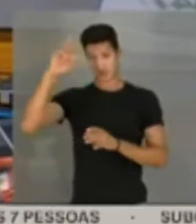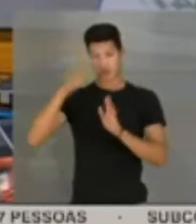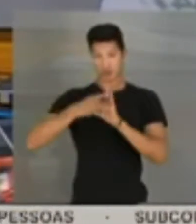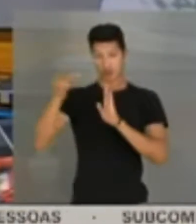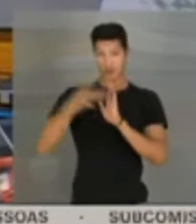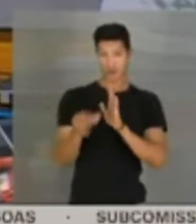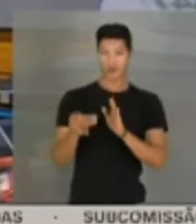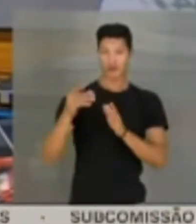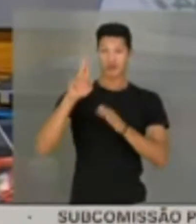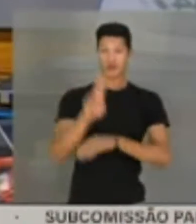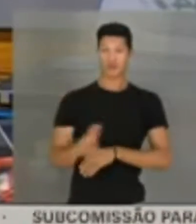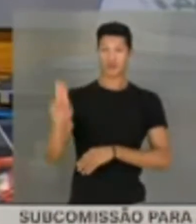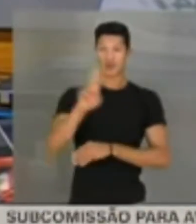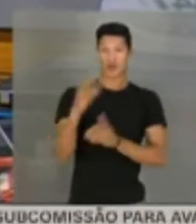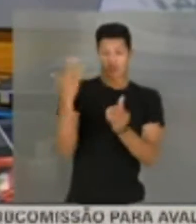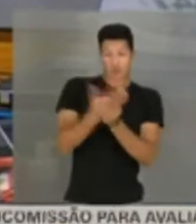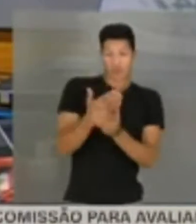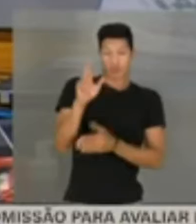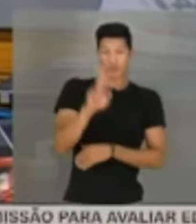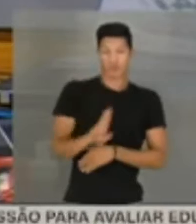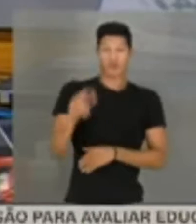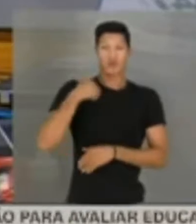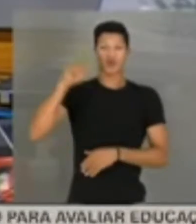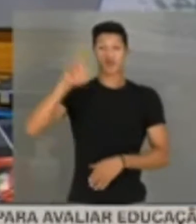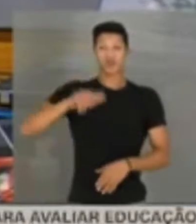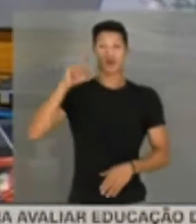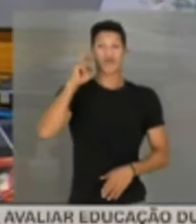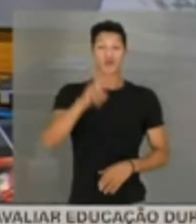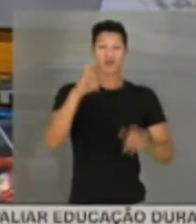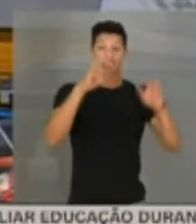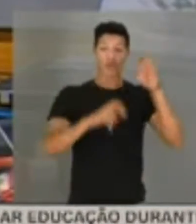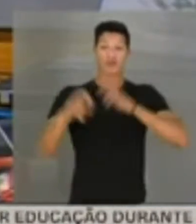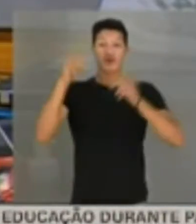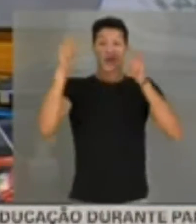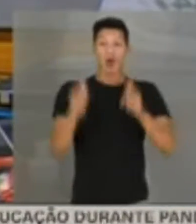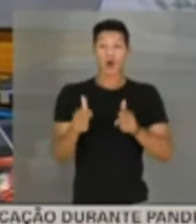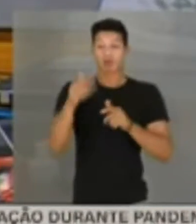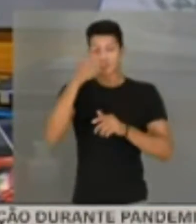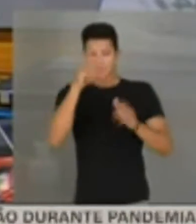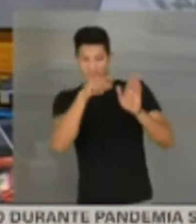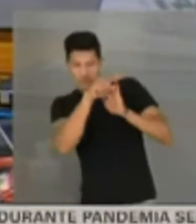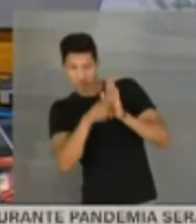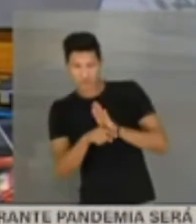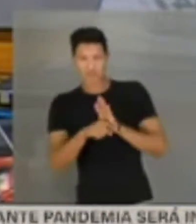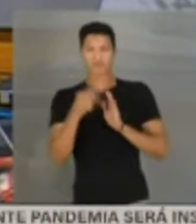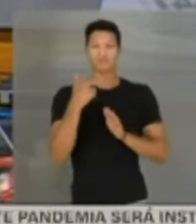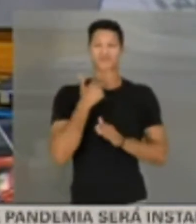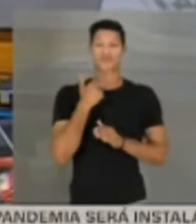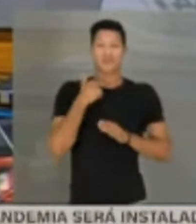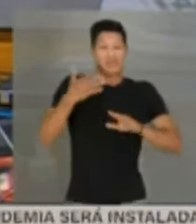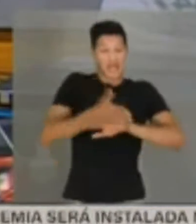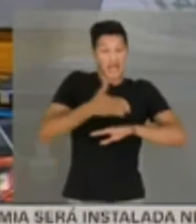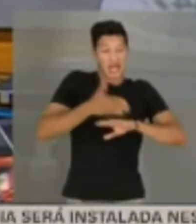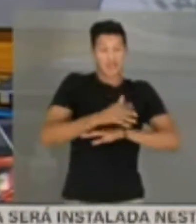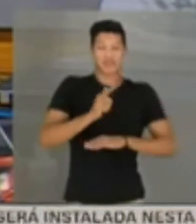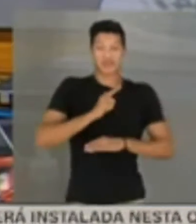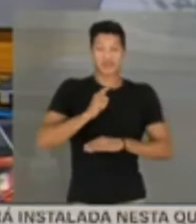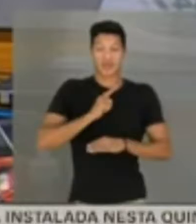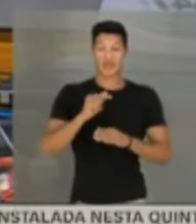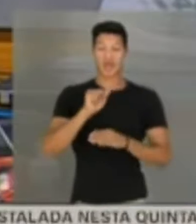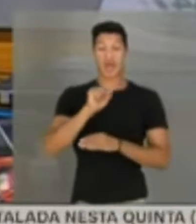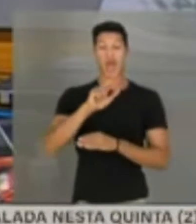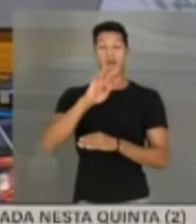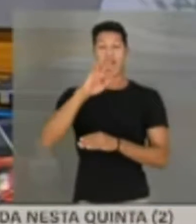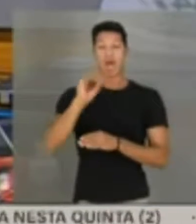requerimentos aos autos do processo. Nunca vi uma investigação onde investigadores não pudessem ter acesso